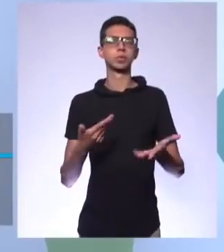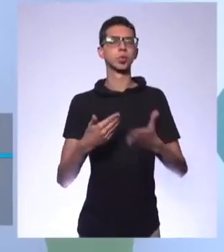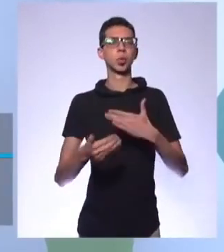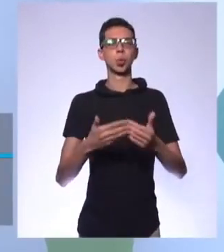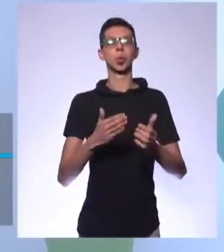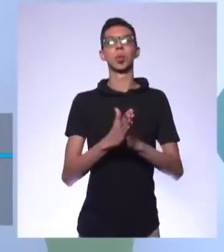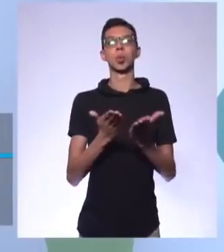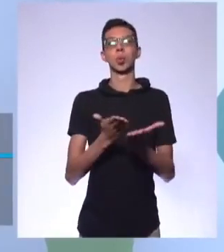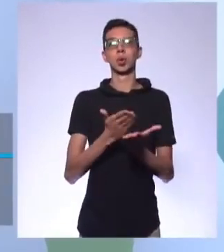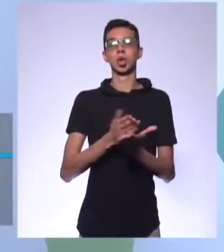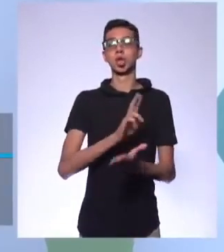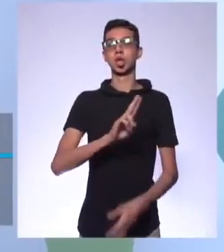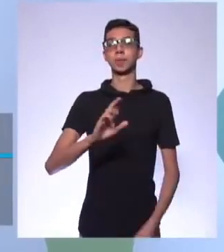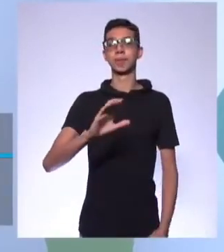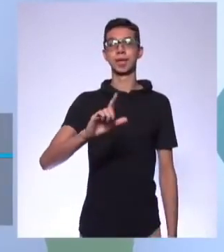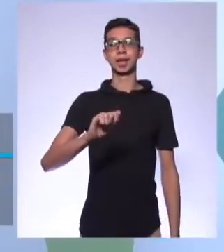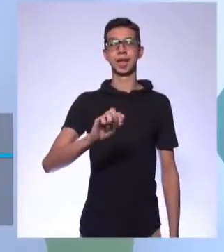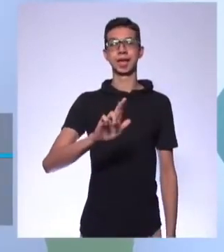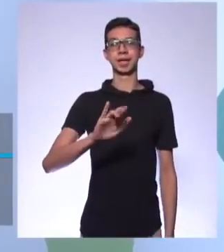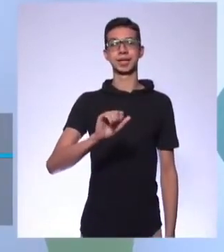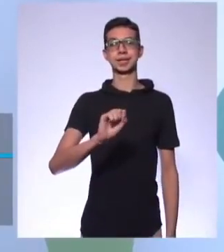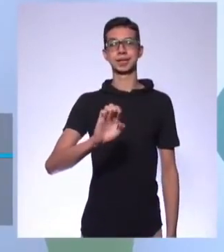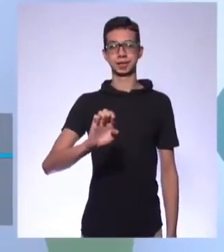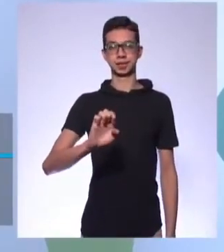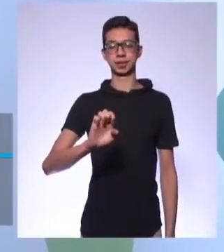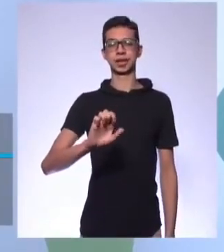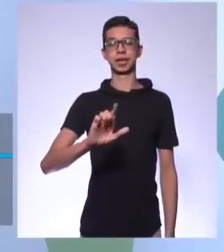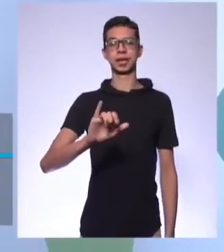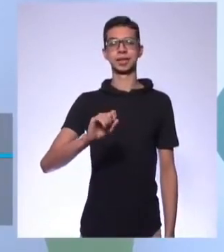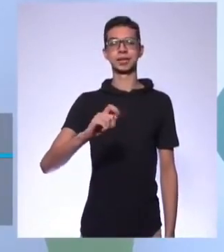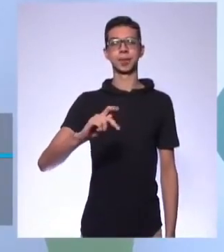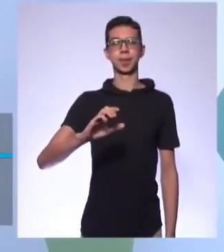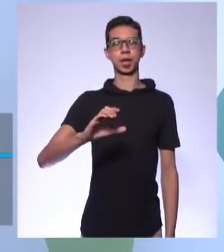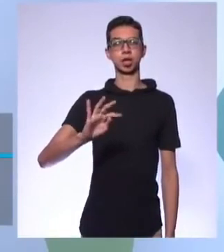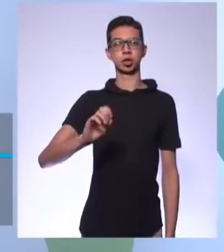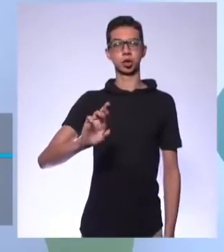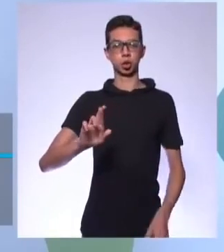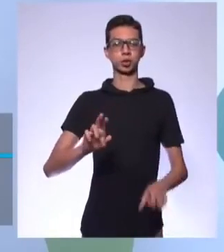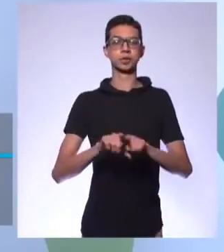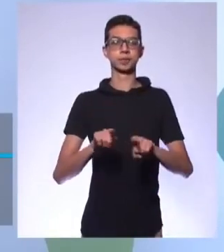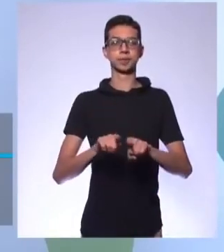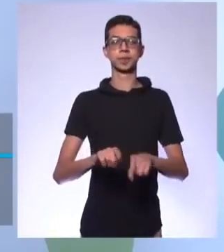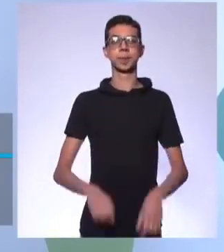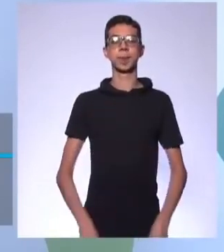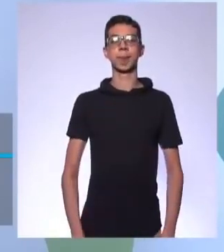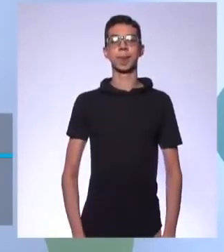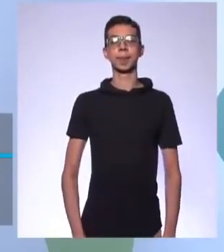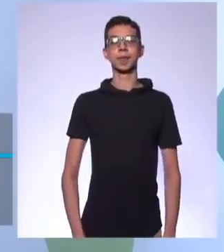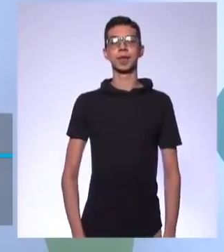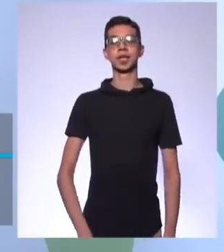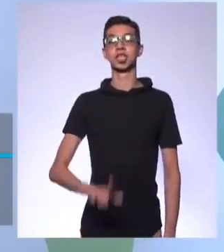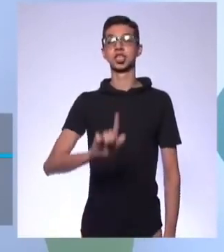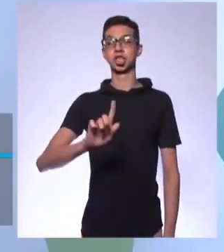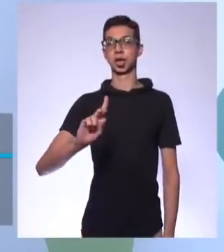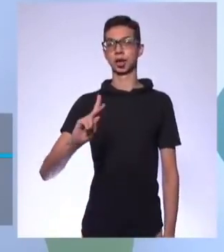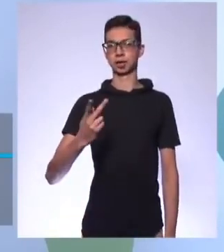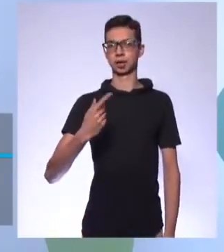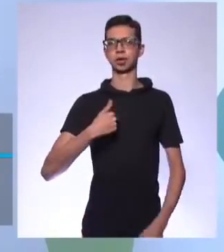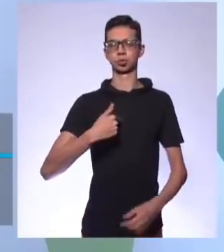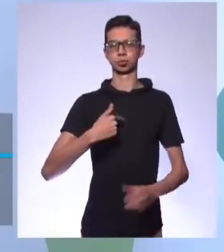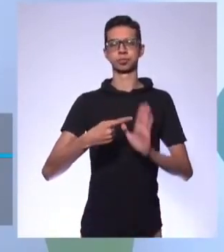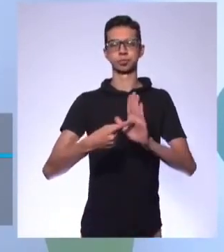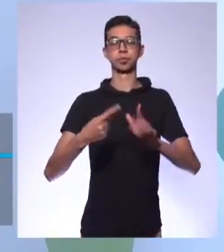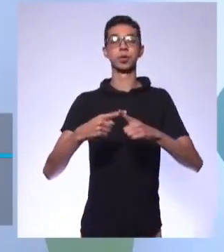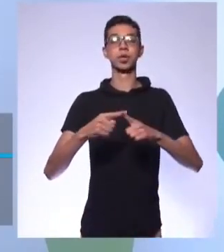da Clarice Lispector. Qualquer livro. Se eu pudesse indicar um, eu indicaria o livro A Paixão Segundo o GH, que é um livro que você pensa que nada